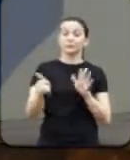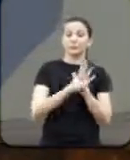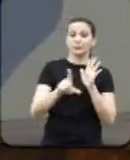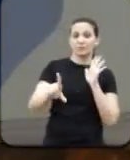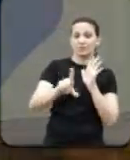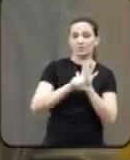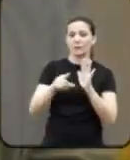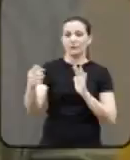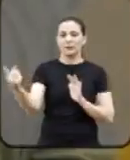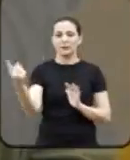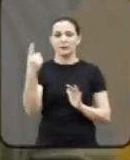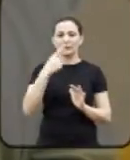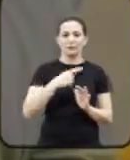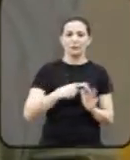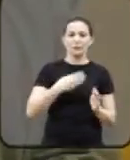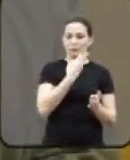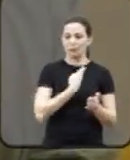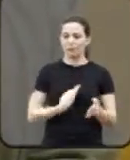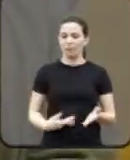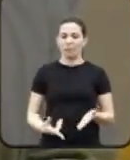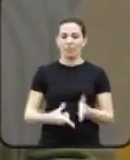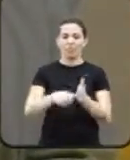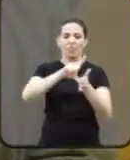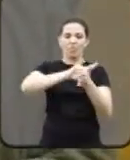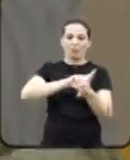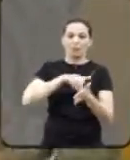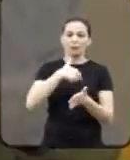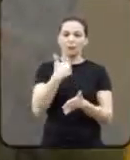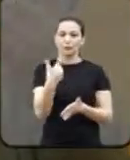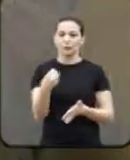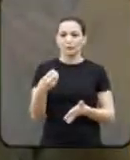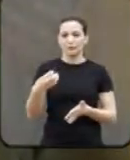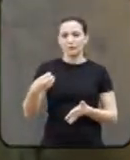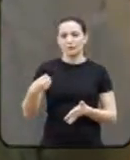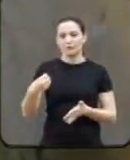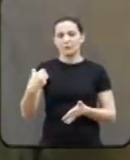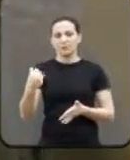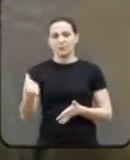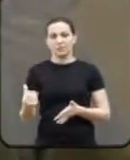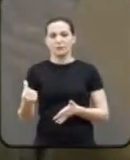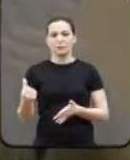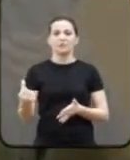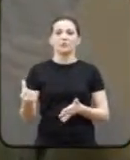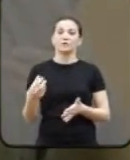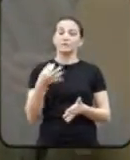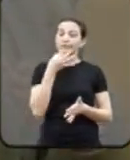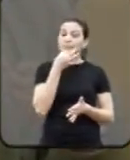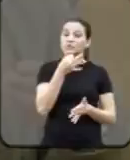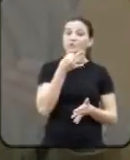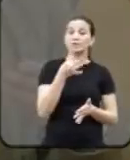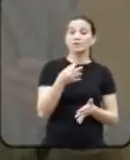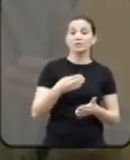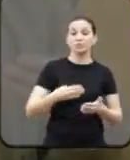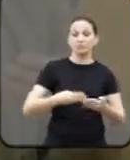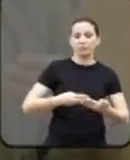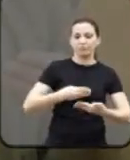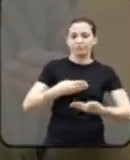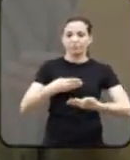em 2006, veio um projeto de lei da prefeitura para cá, o governo anterior, 2006,